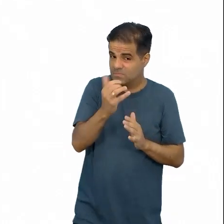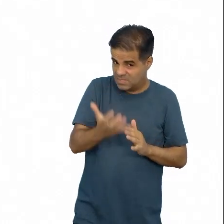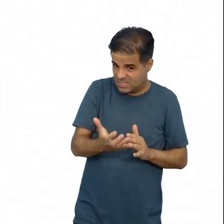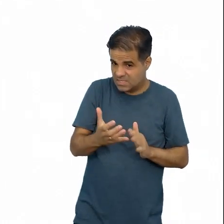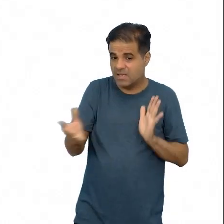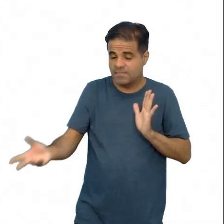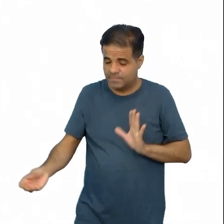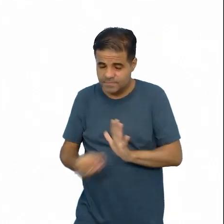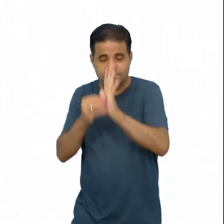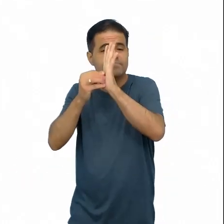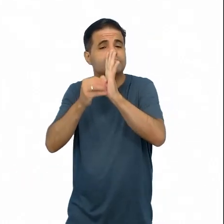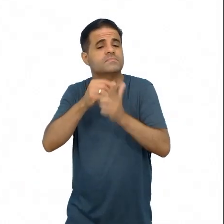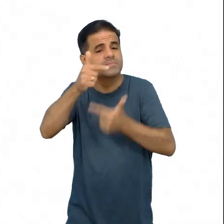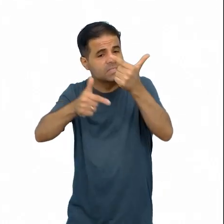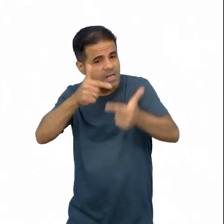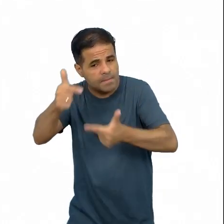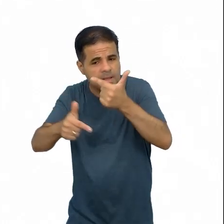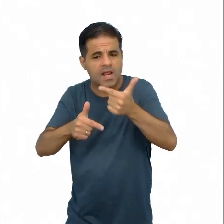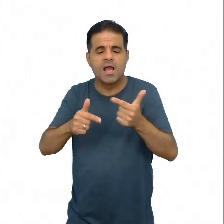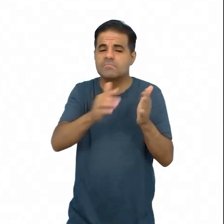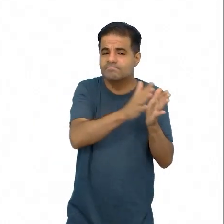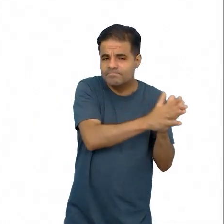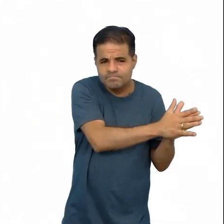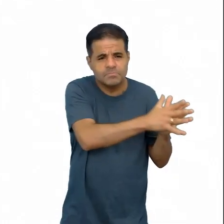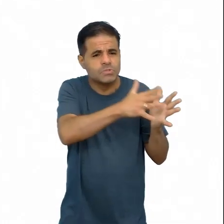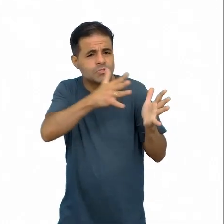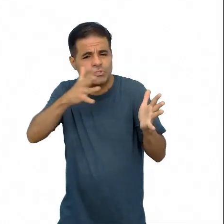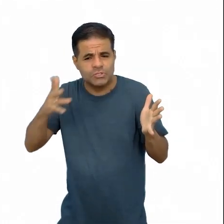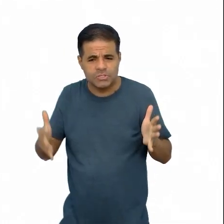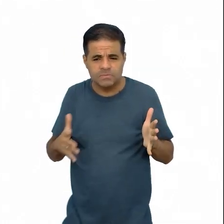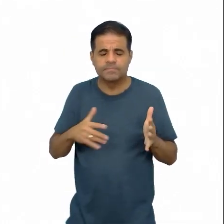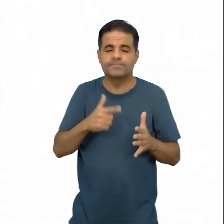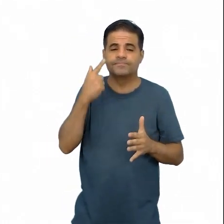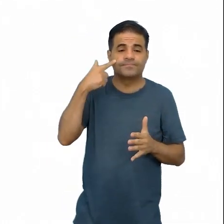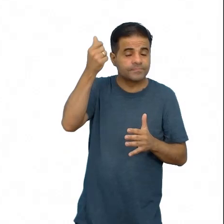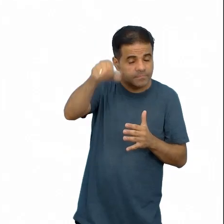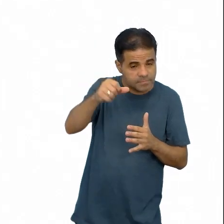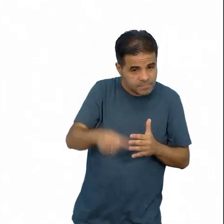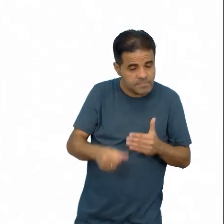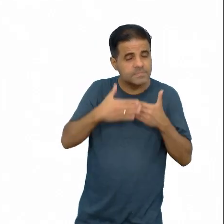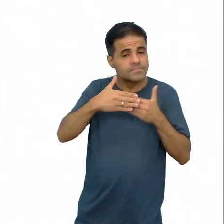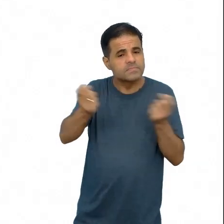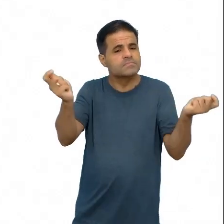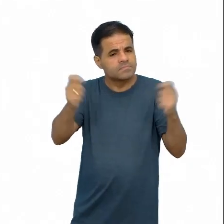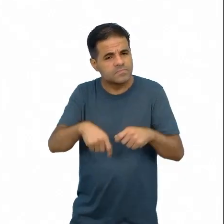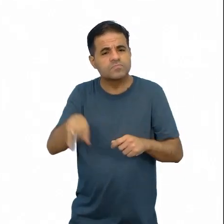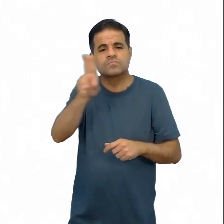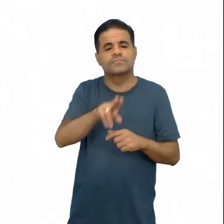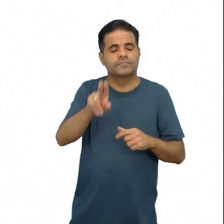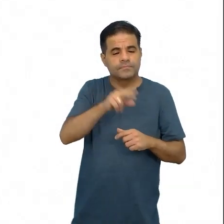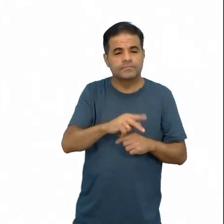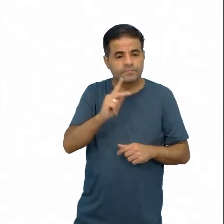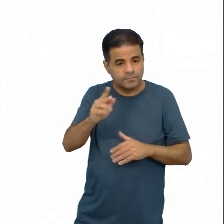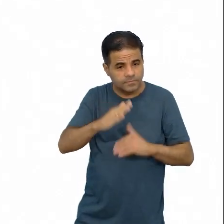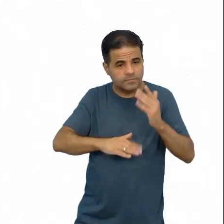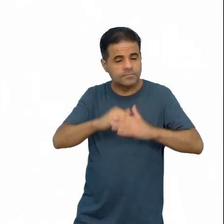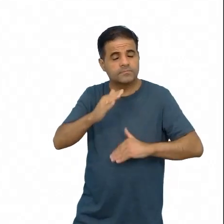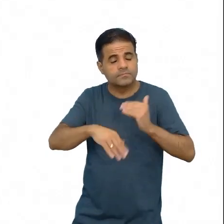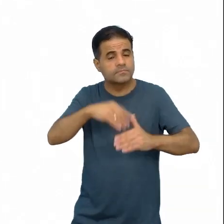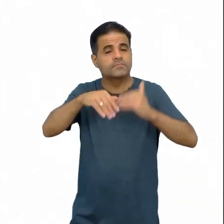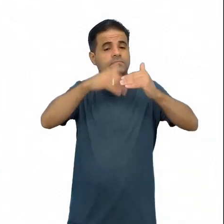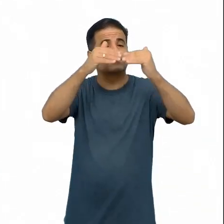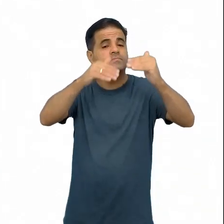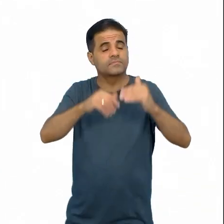até utilizar para avaliar como está indo aí para nós, uma avaliação por rubricas, vocês podem utilizar, onde vocês vão desenvolver metas